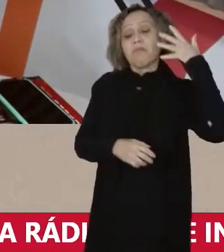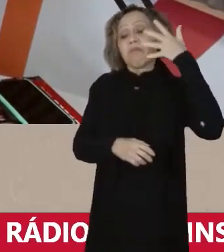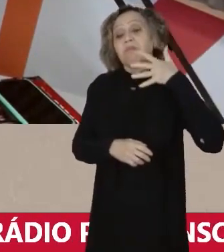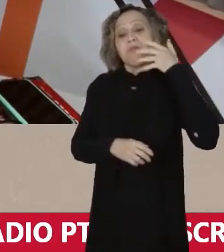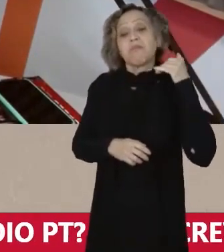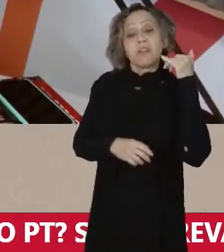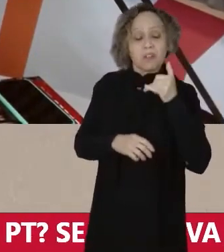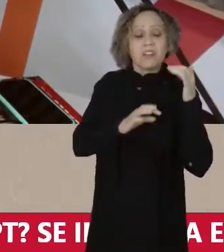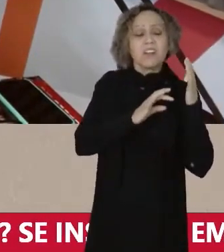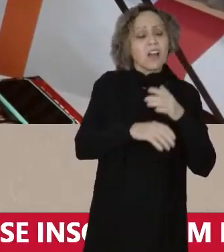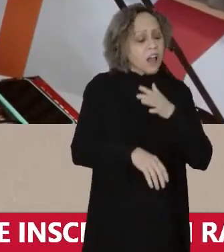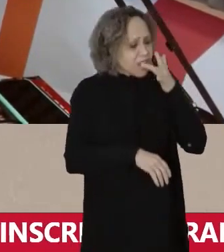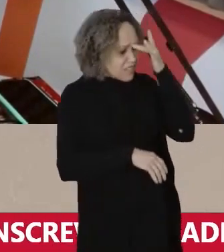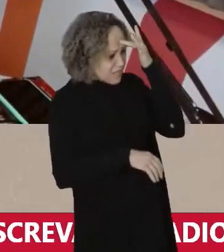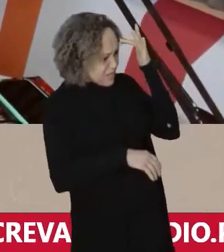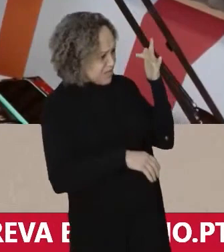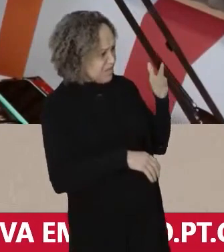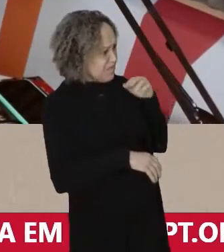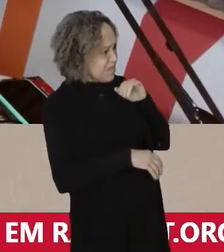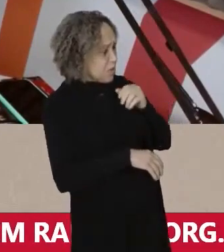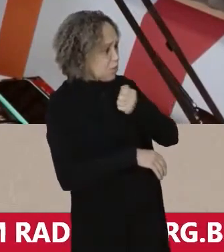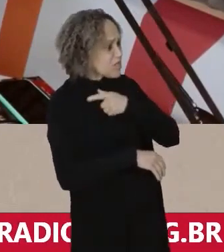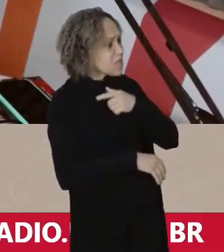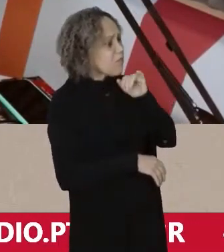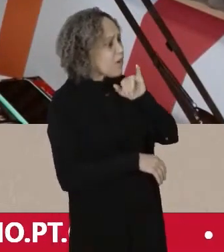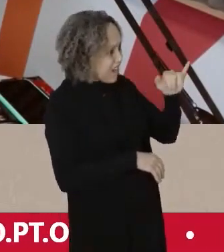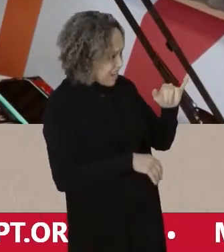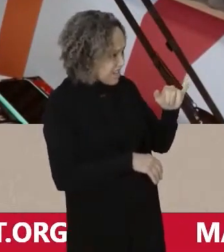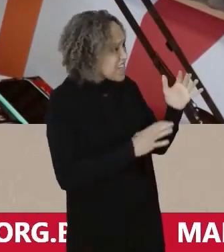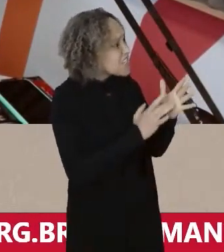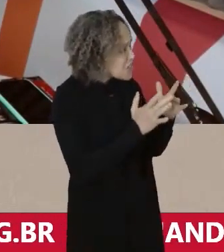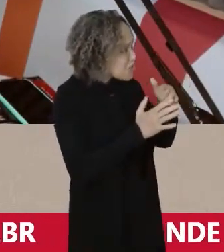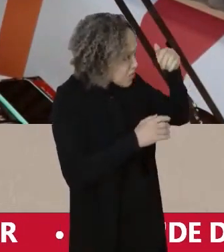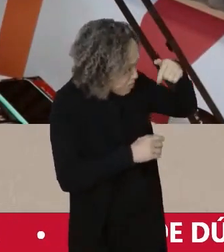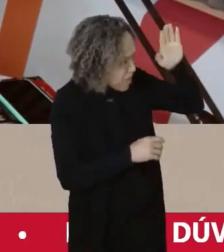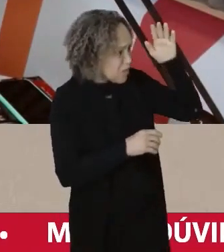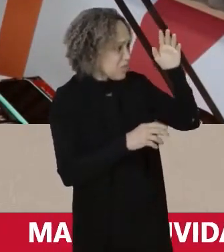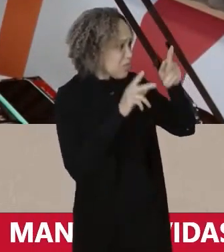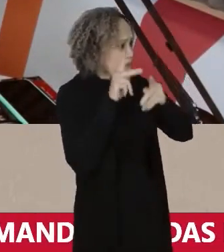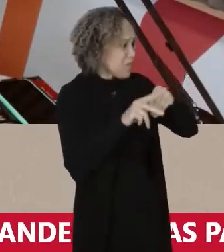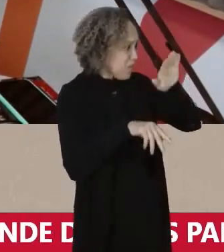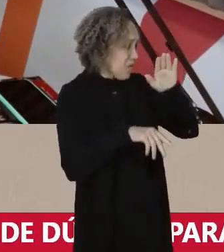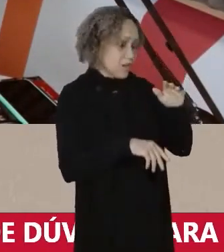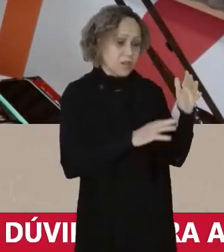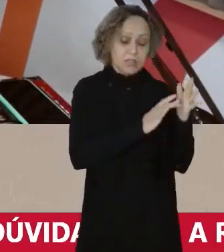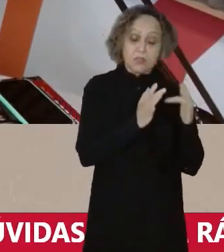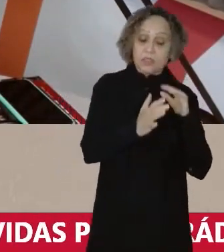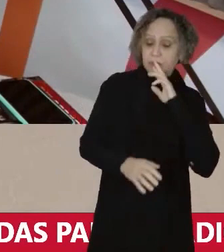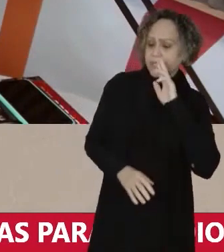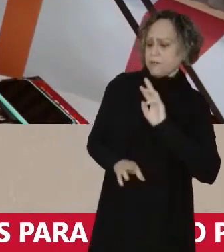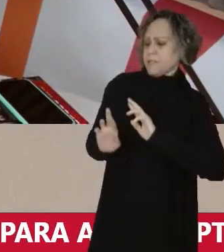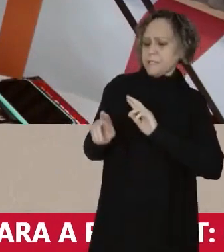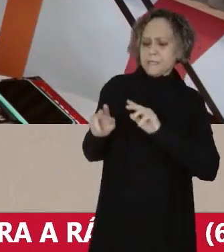discípulos disseram, Jesus, manda o povo embora. E Jesus falou, não, dai-lhes voz de comer. E ele multiplica o pão e o peixe, que foi o seu milagre mais famoso. Ele